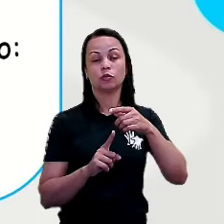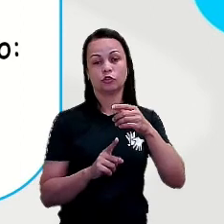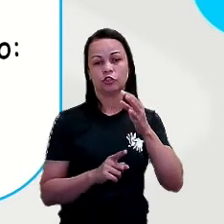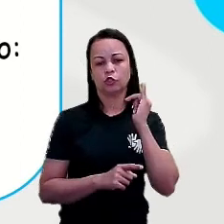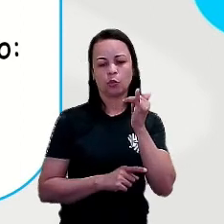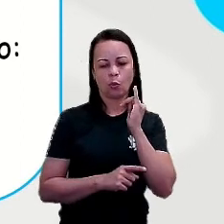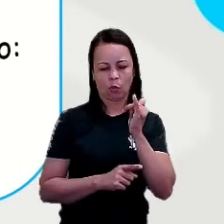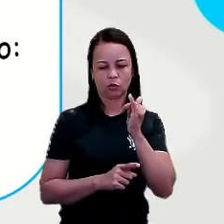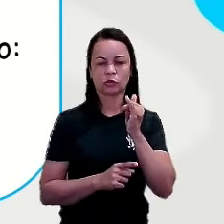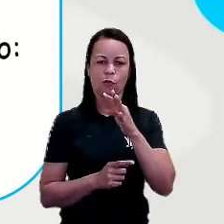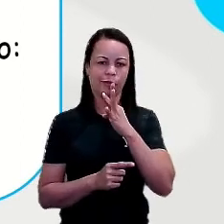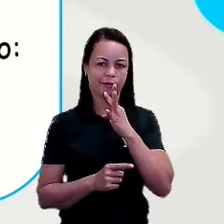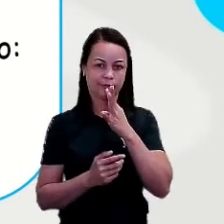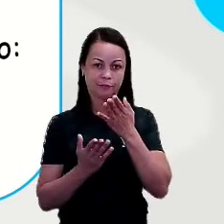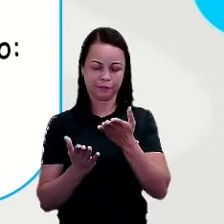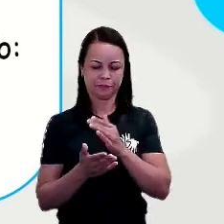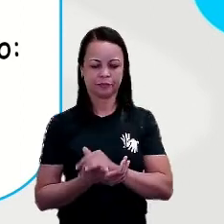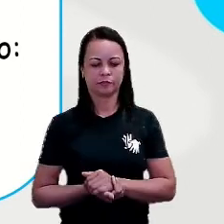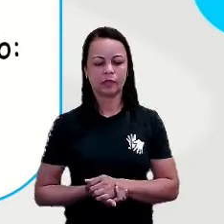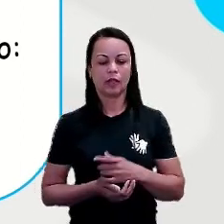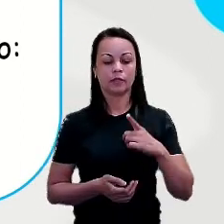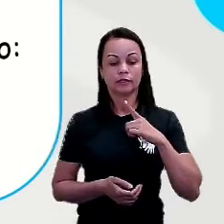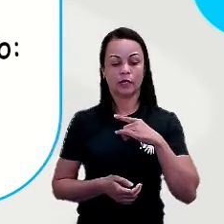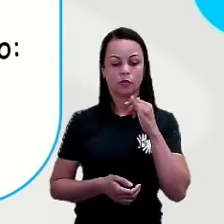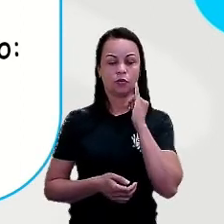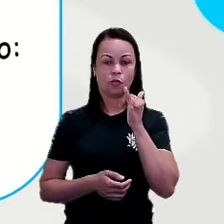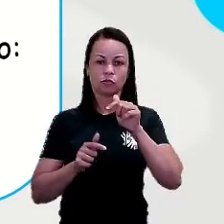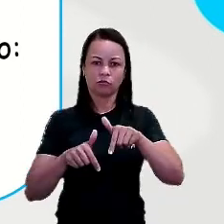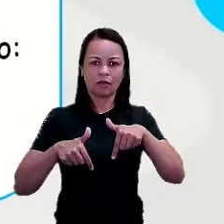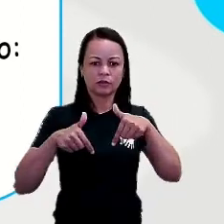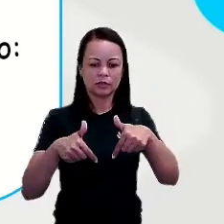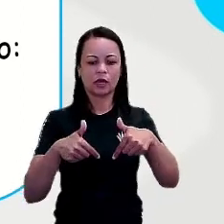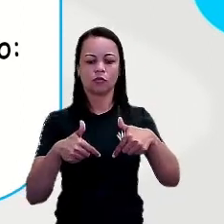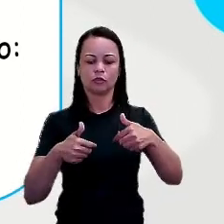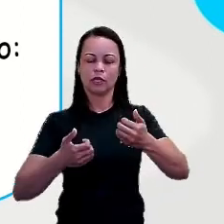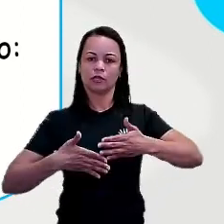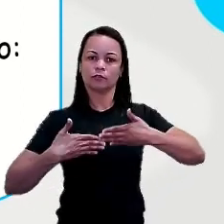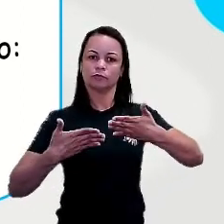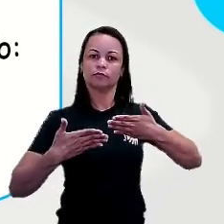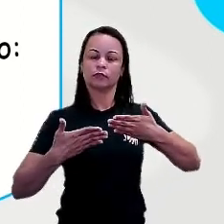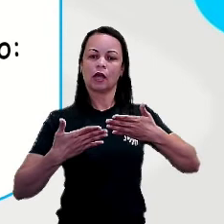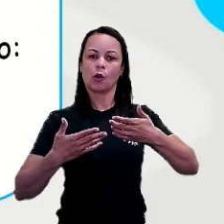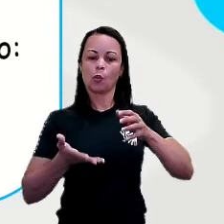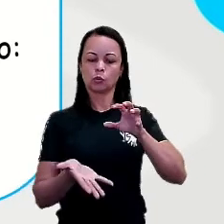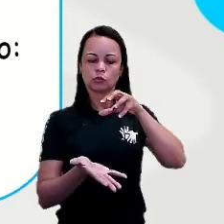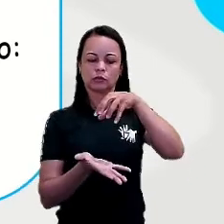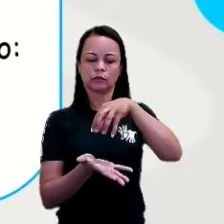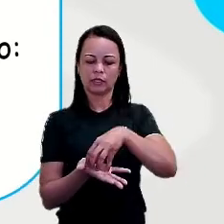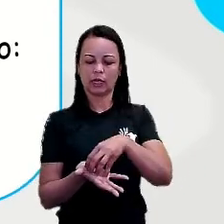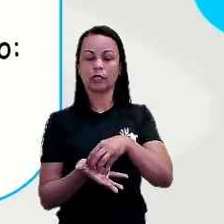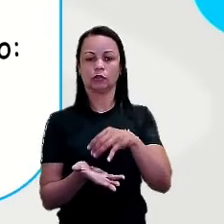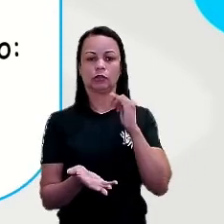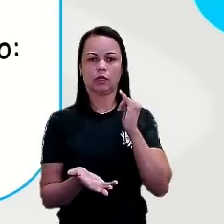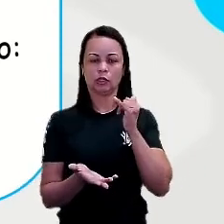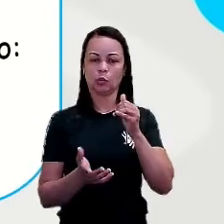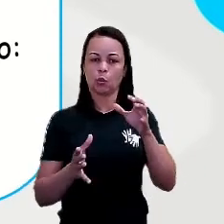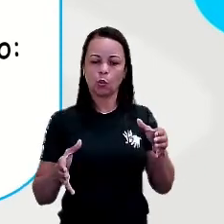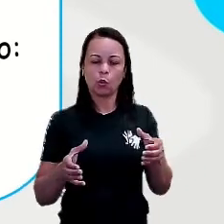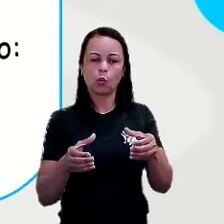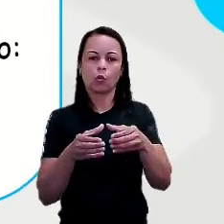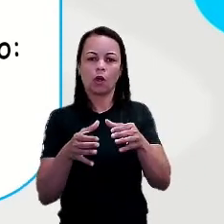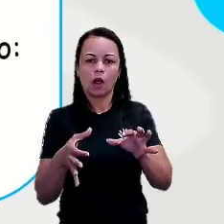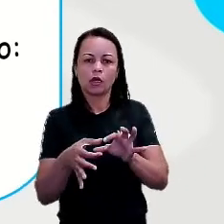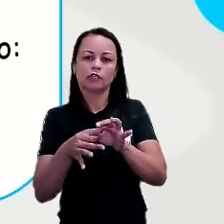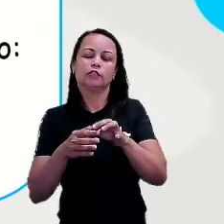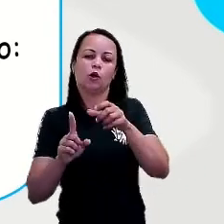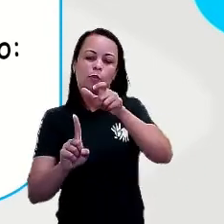conto de ação, que é a predominância, é a aventura, que é o centro da narrativa, unida aos personagens e desenvolvida